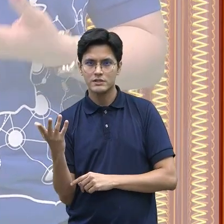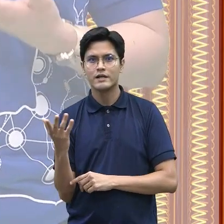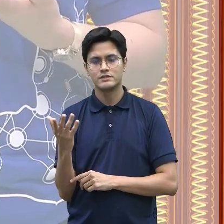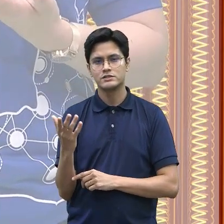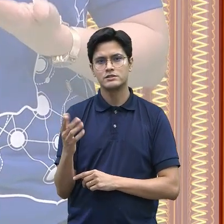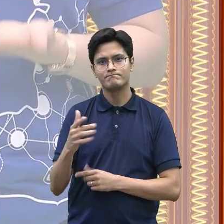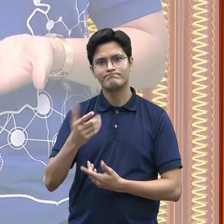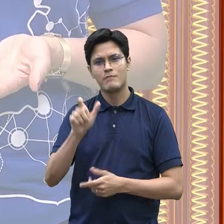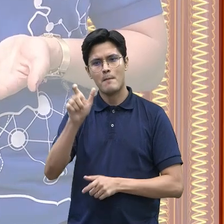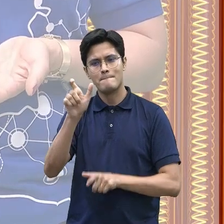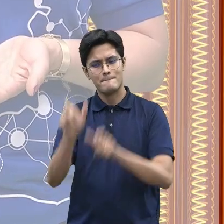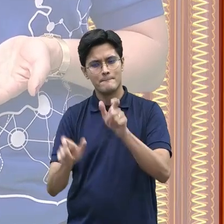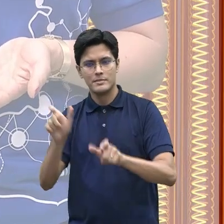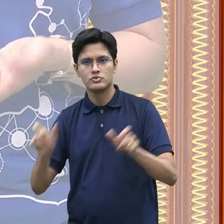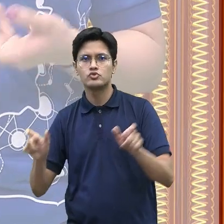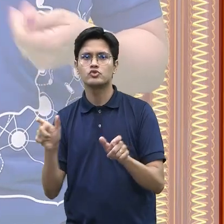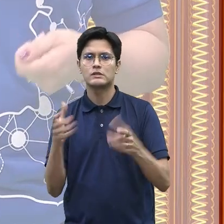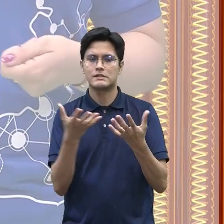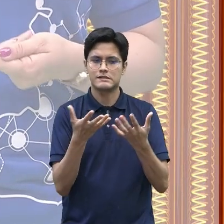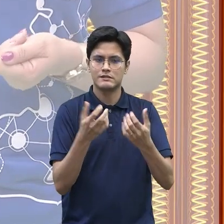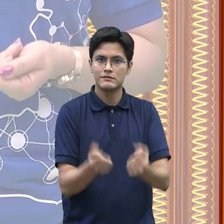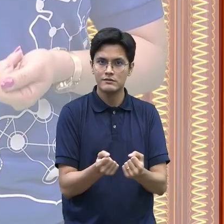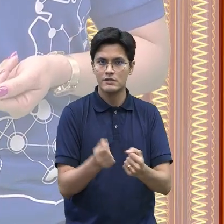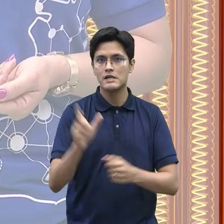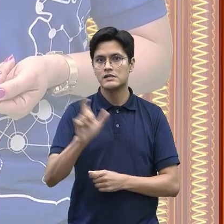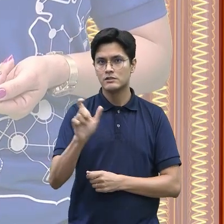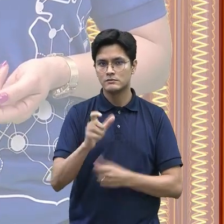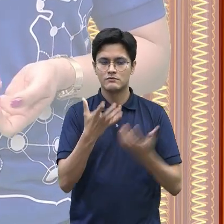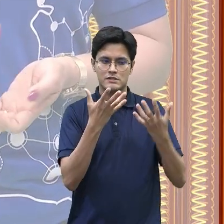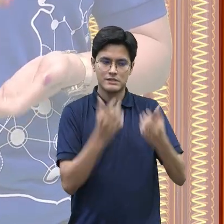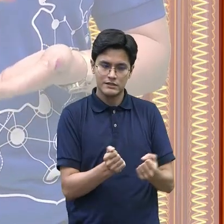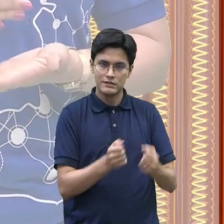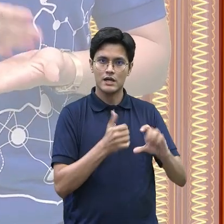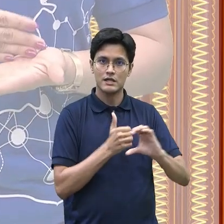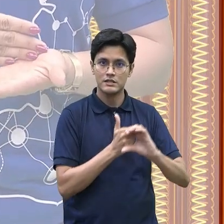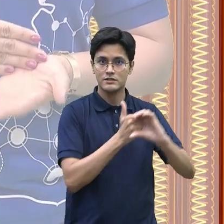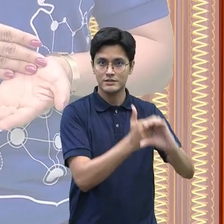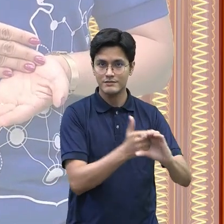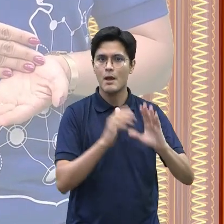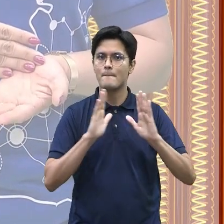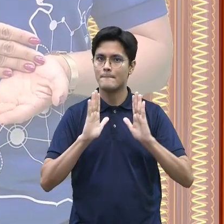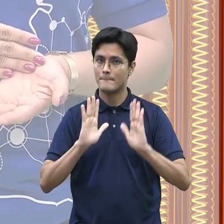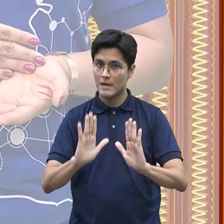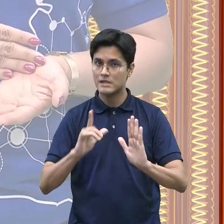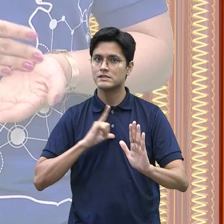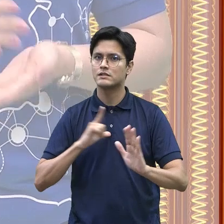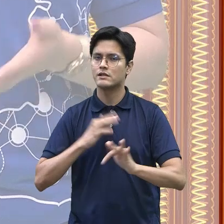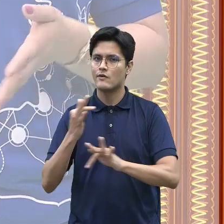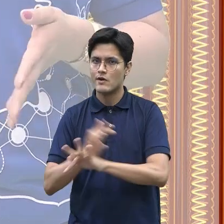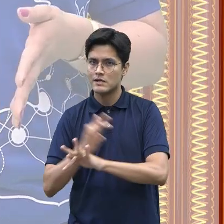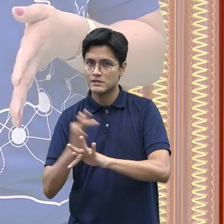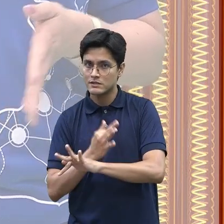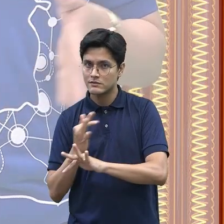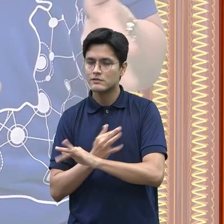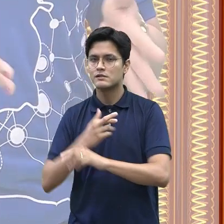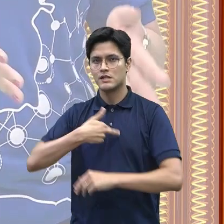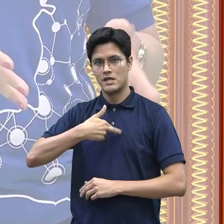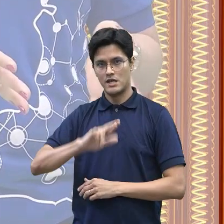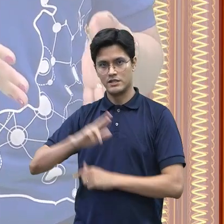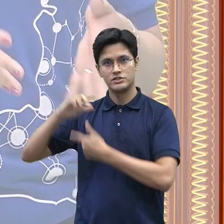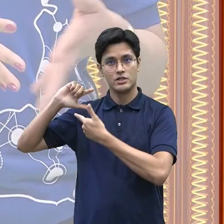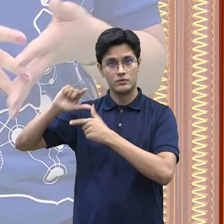cristianismo, mas ainda assim existe uma persistência para a religião tradicional, que é conhecida